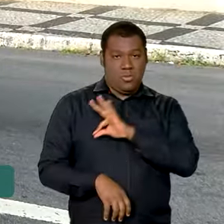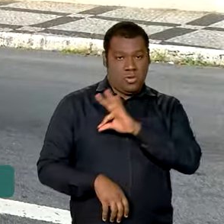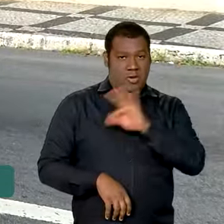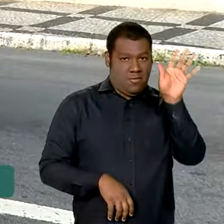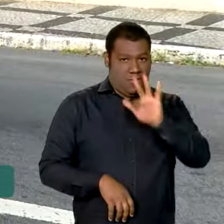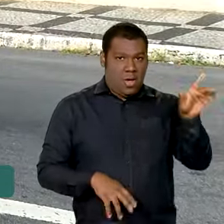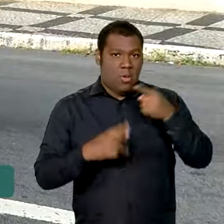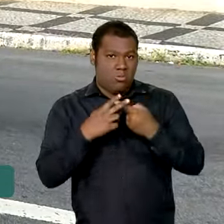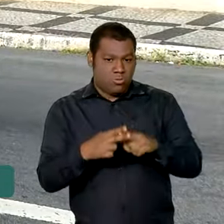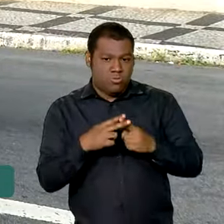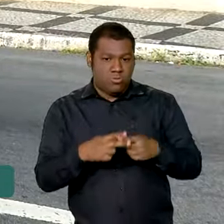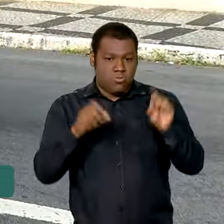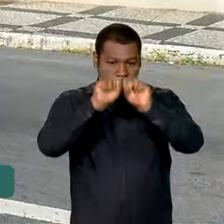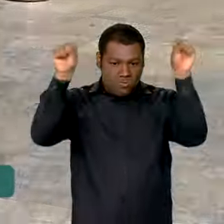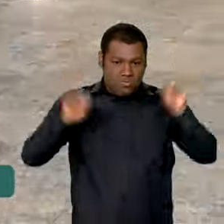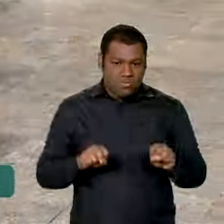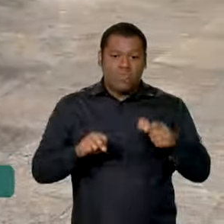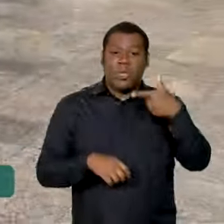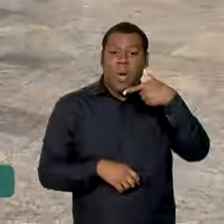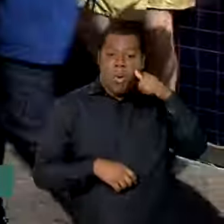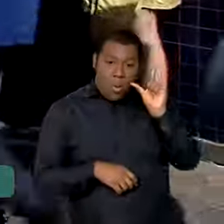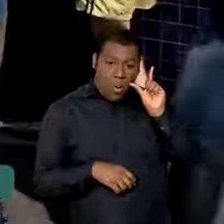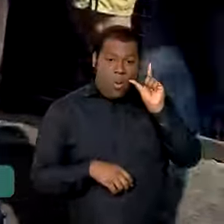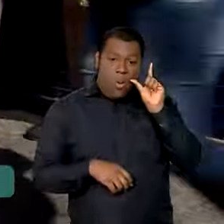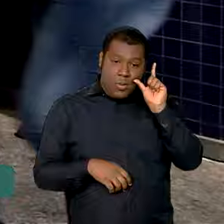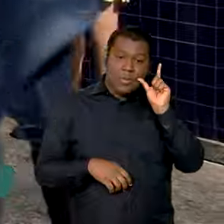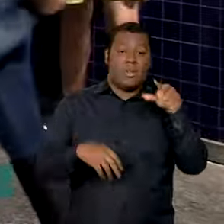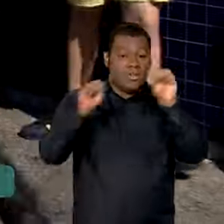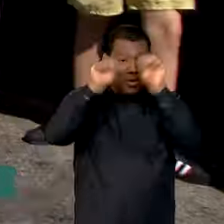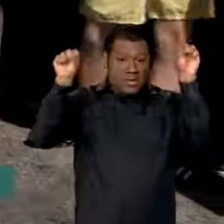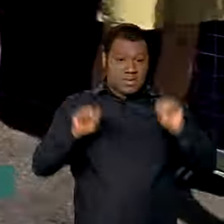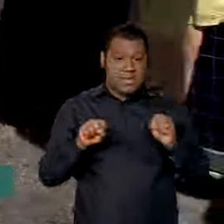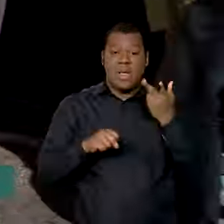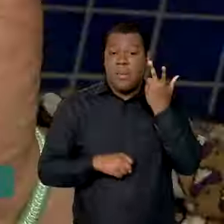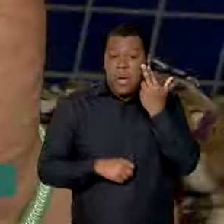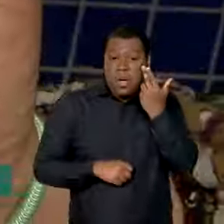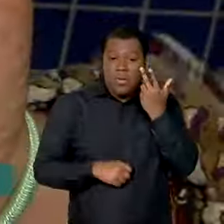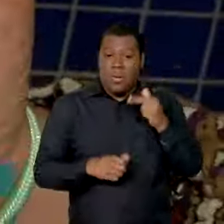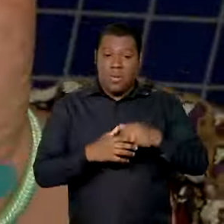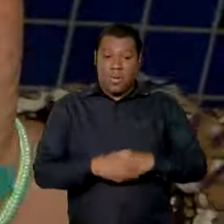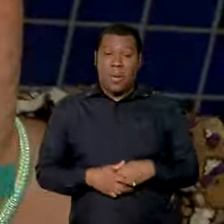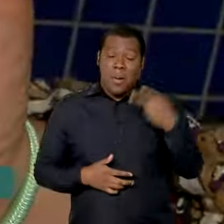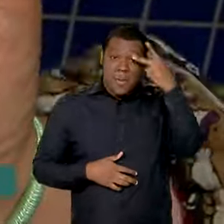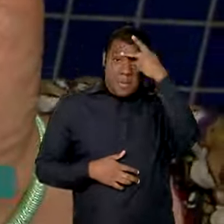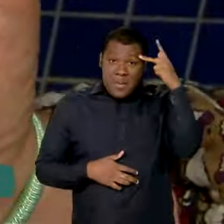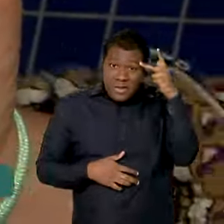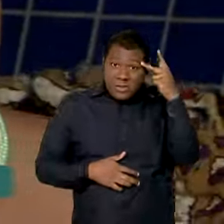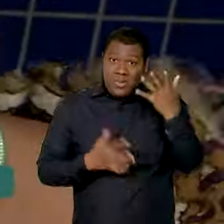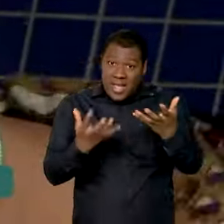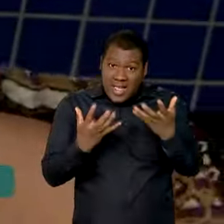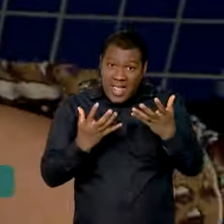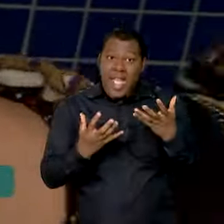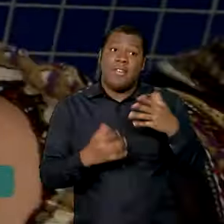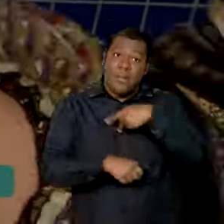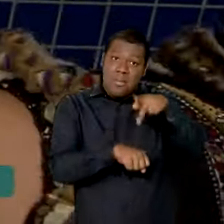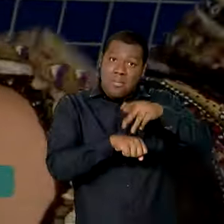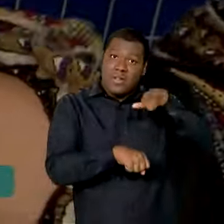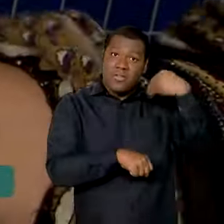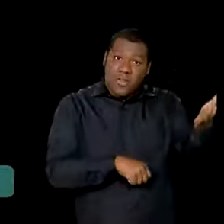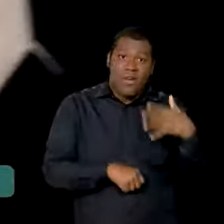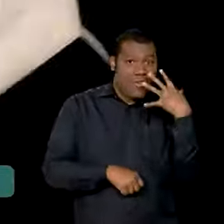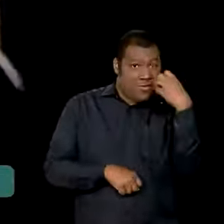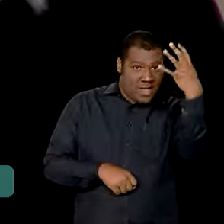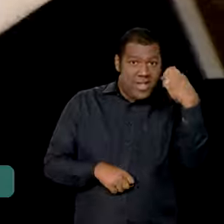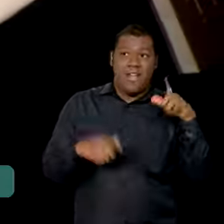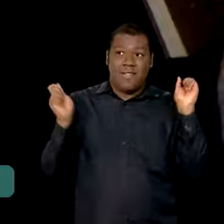rede foi restabelecida. Desde ontem, o sistema já funciona normalmente. E quem precisa tirar ou renovar o passaporte,